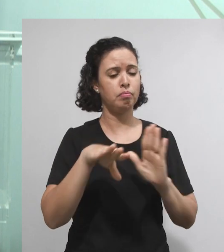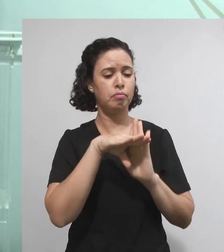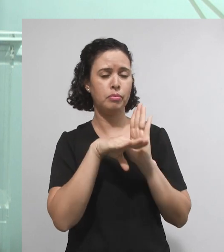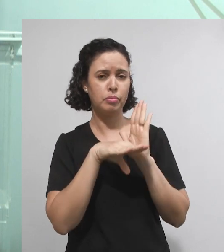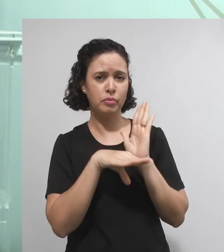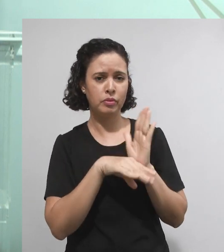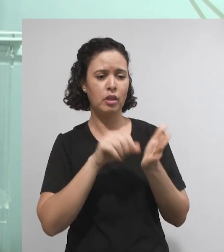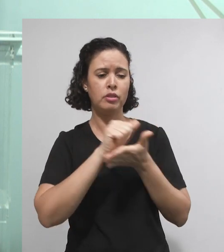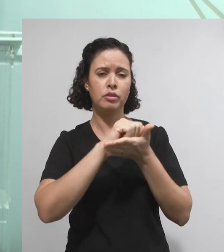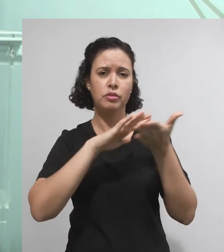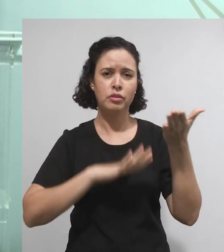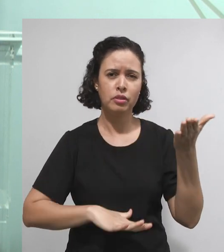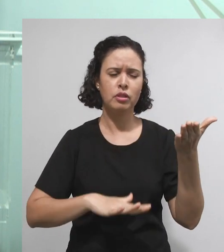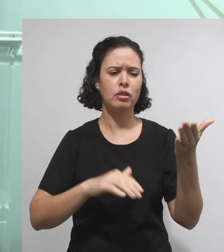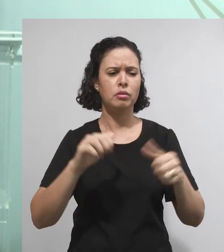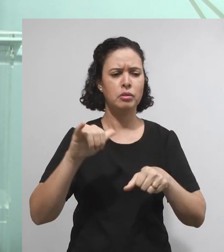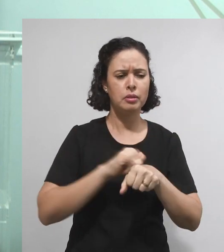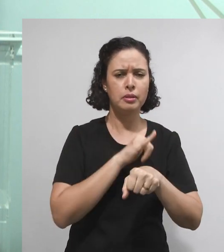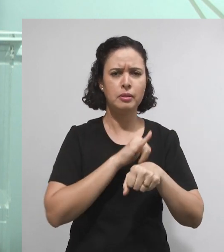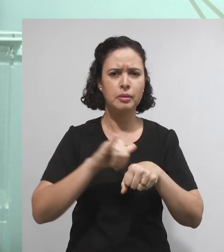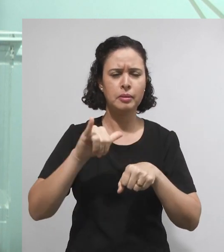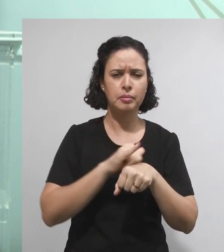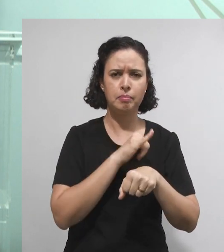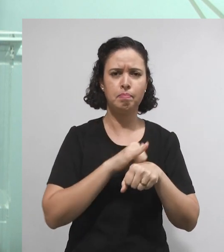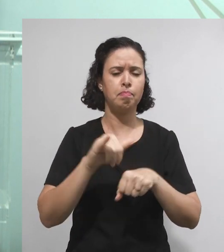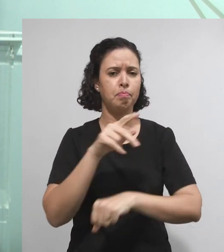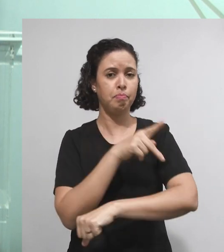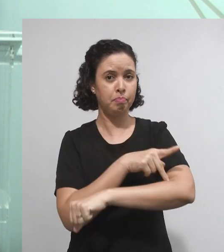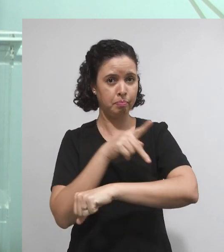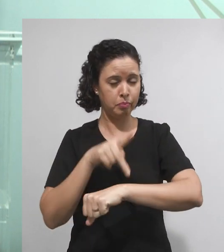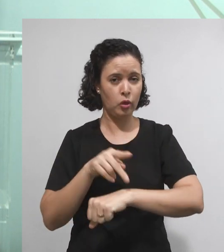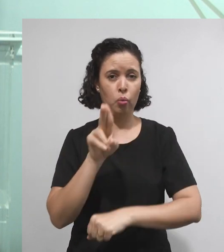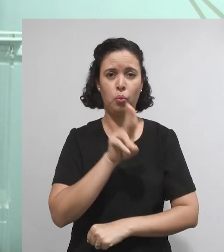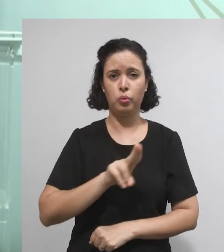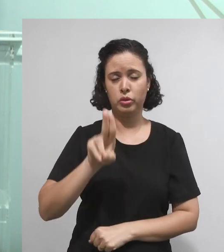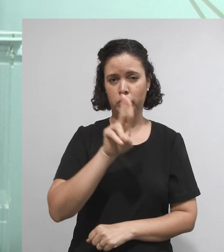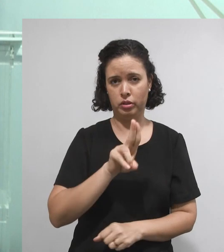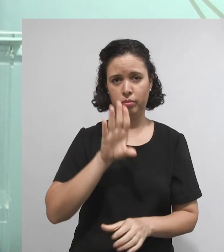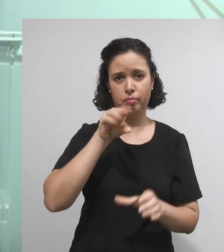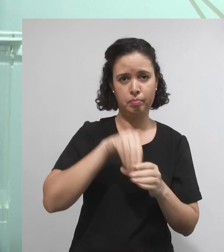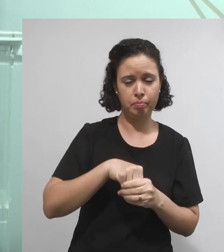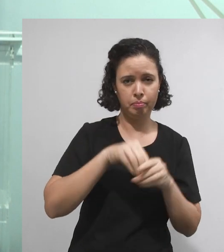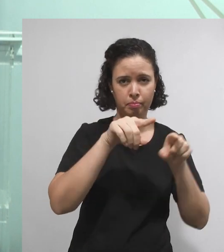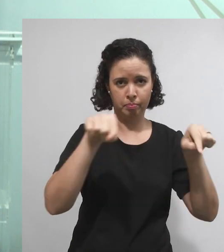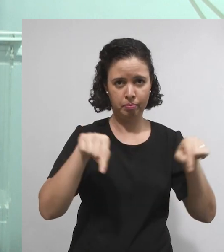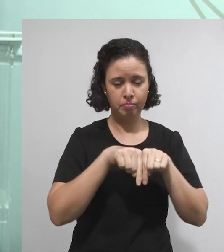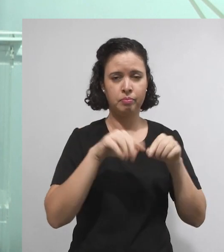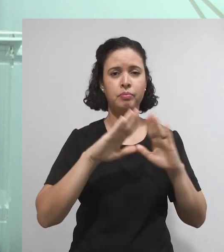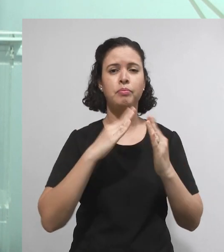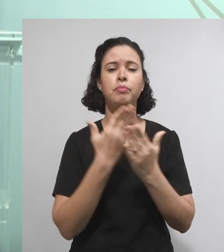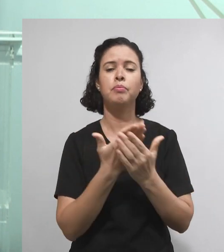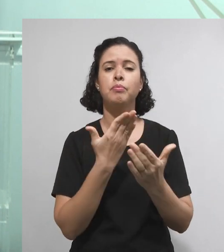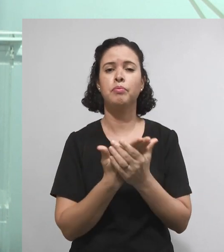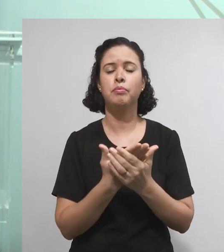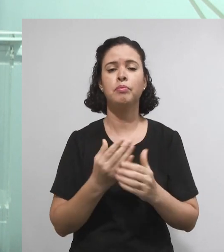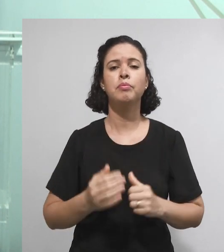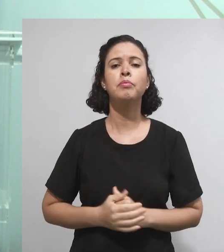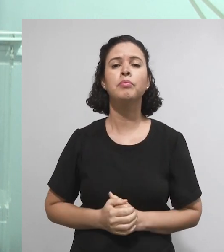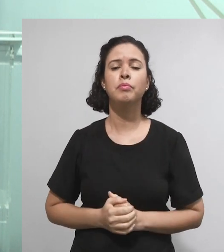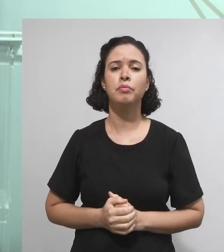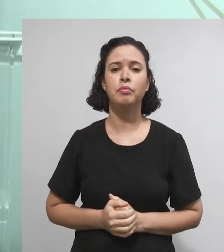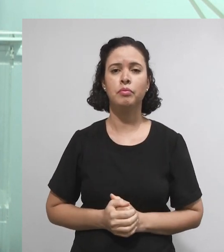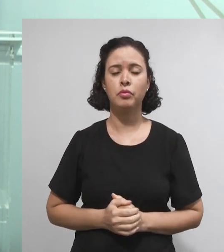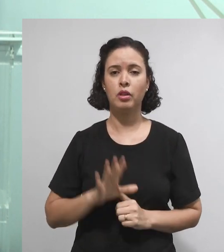sequência didática, as atividades, as estratégias pedagógicas utilizadas, certo? Então, esse é o currículo em